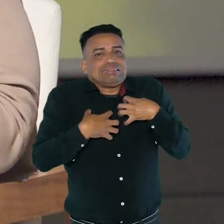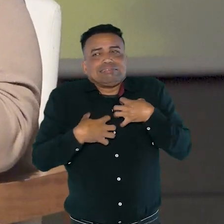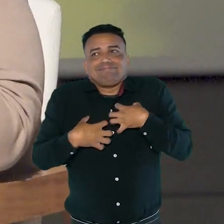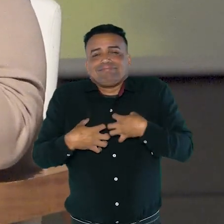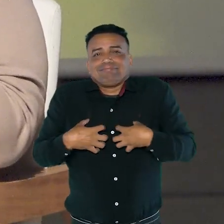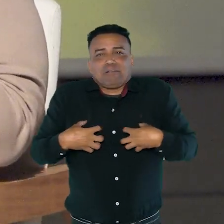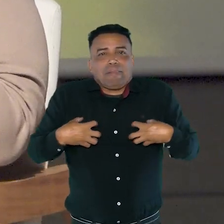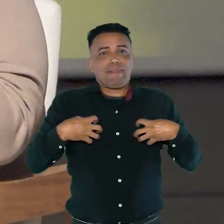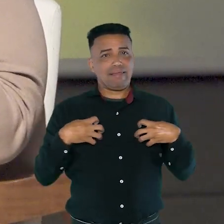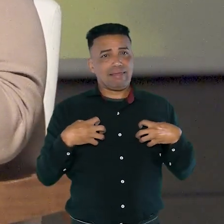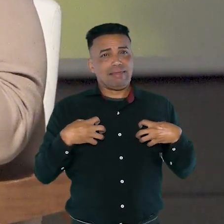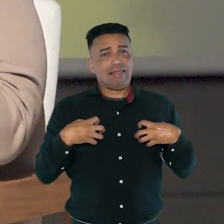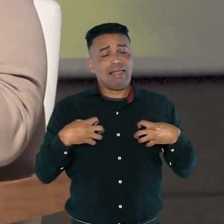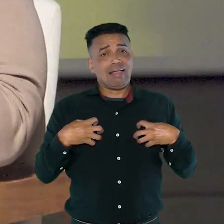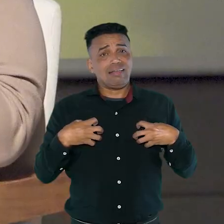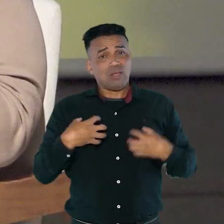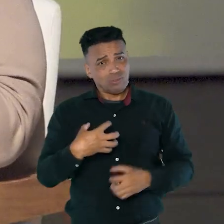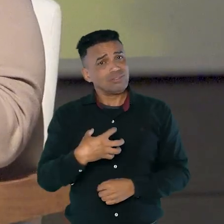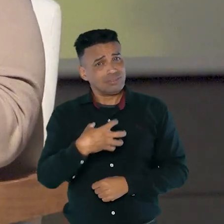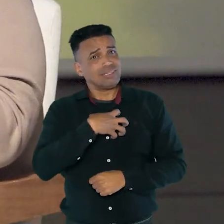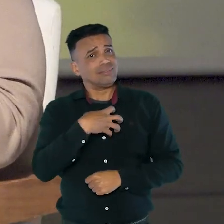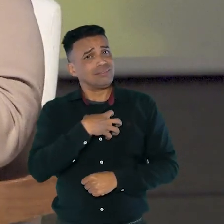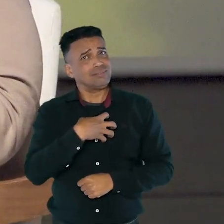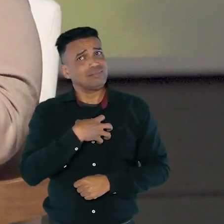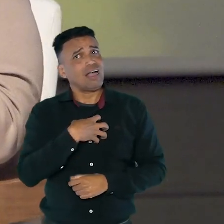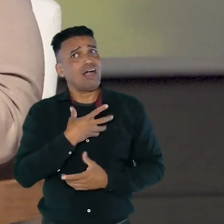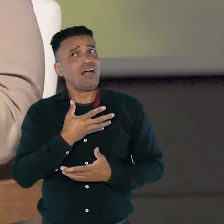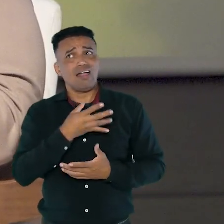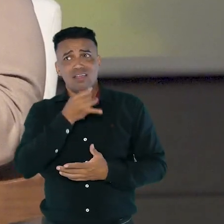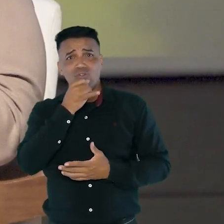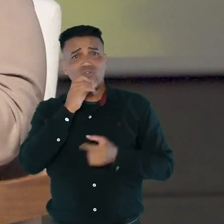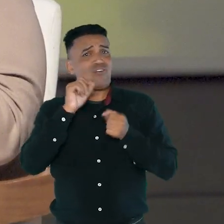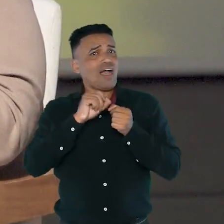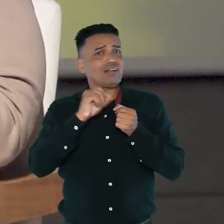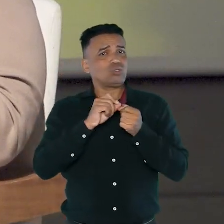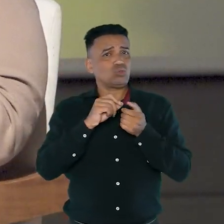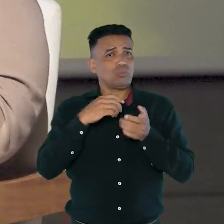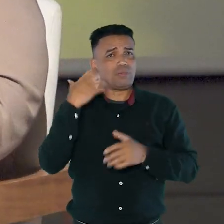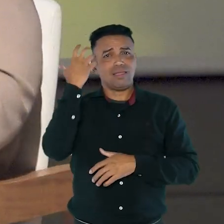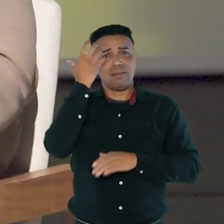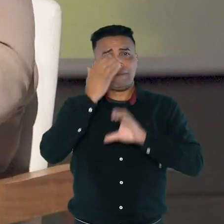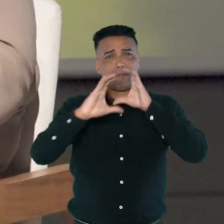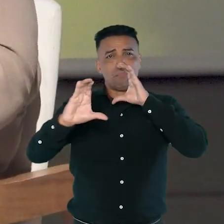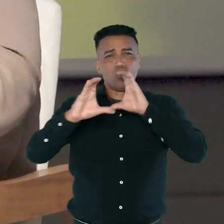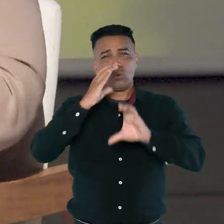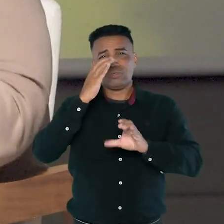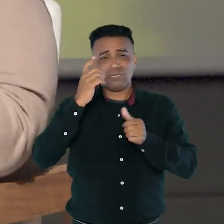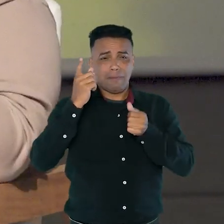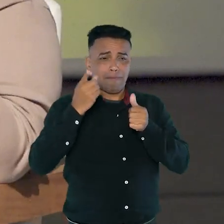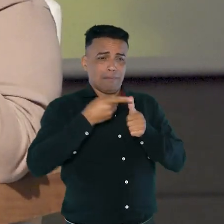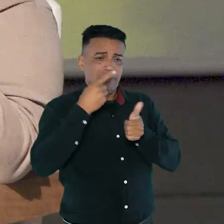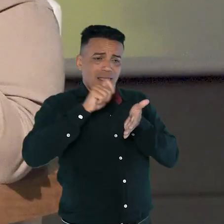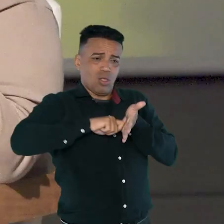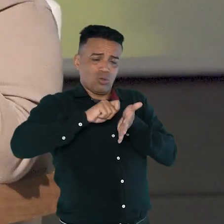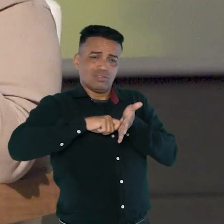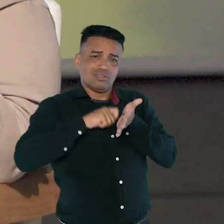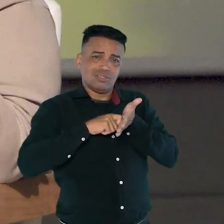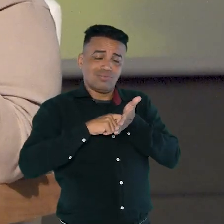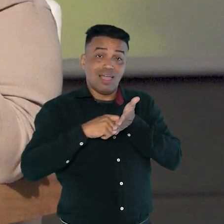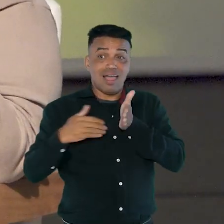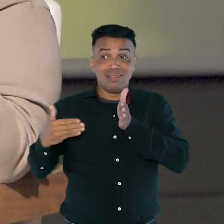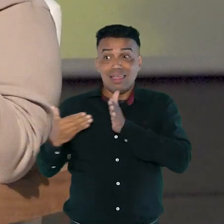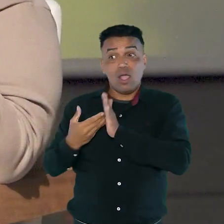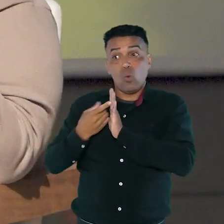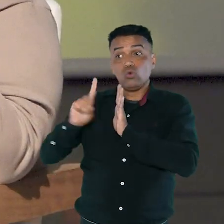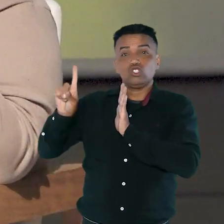pedaços. Eu tenho a sensação que quando eu faço a minha canção, desde a minha primeira canção até, sei